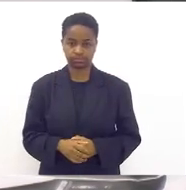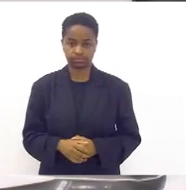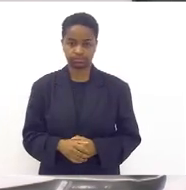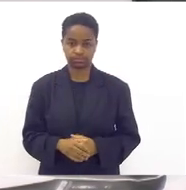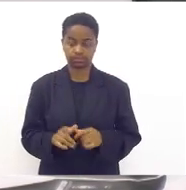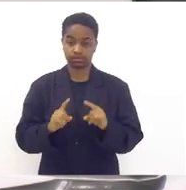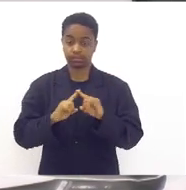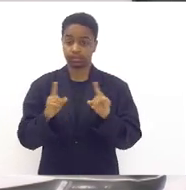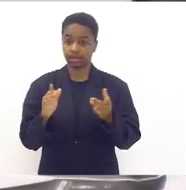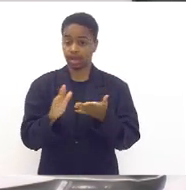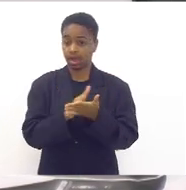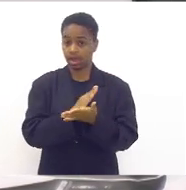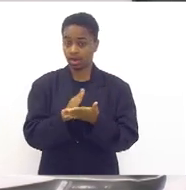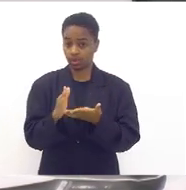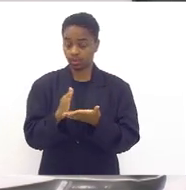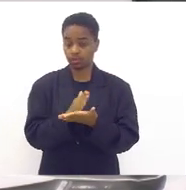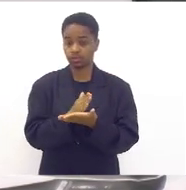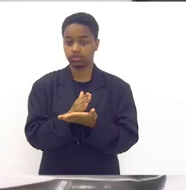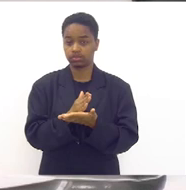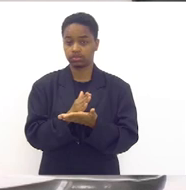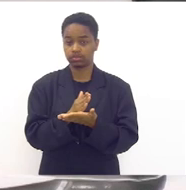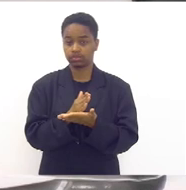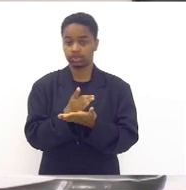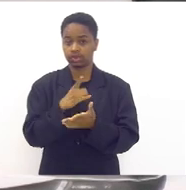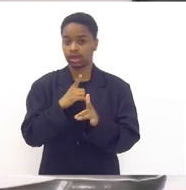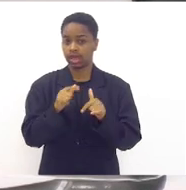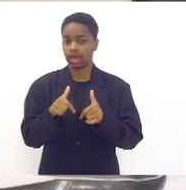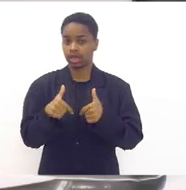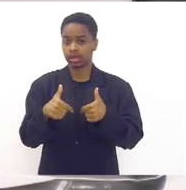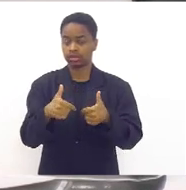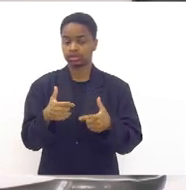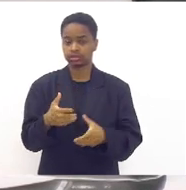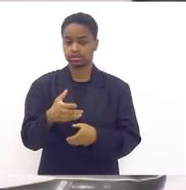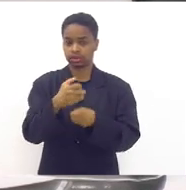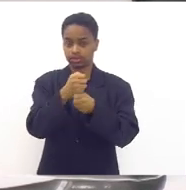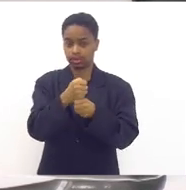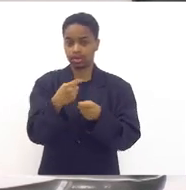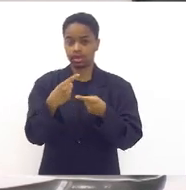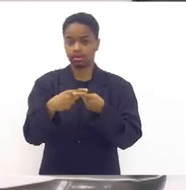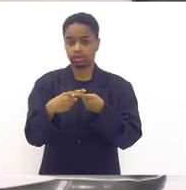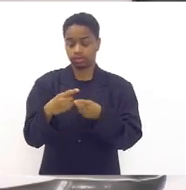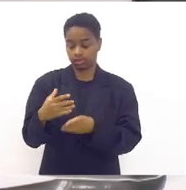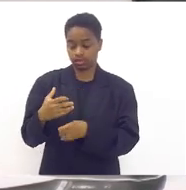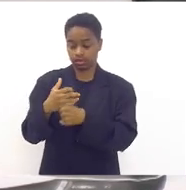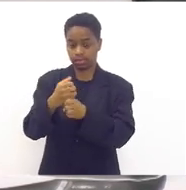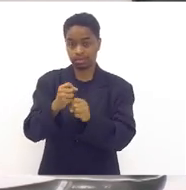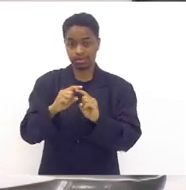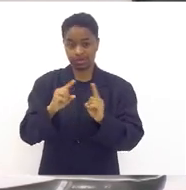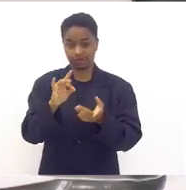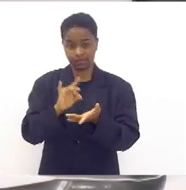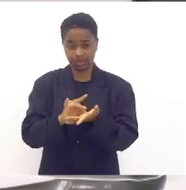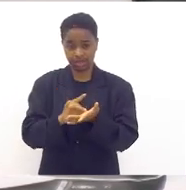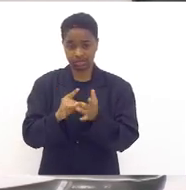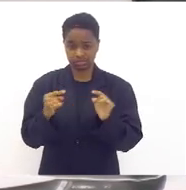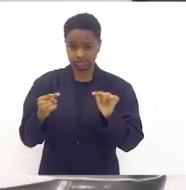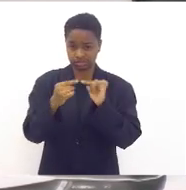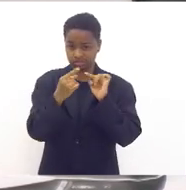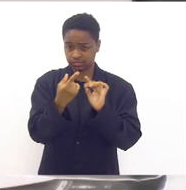Muito deles têm uma ação contábil, ele está lá contabilizado, mas não necessariamente ele é